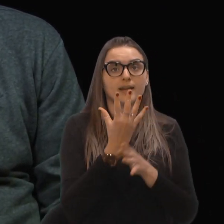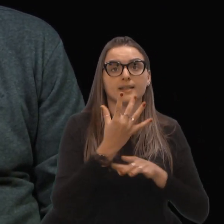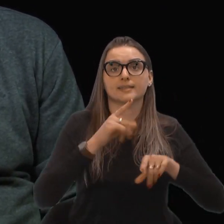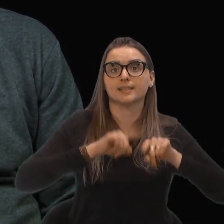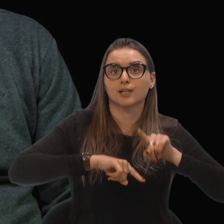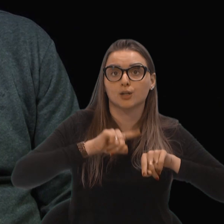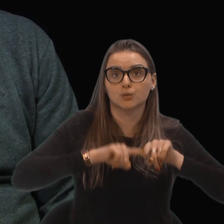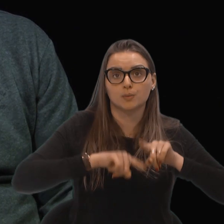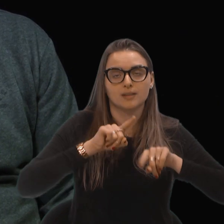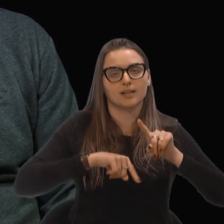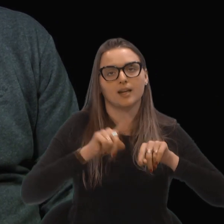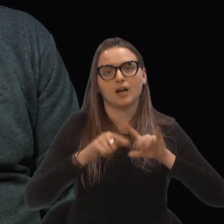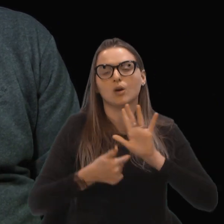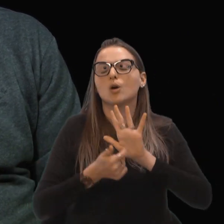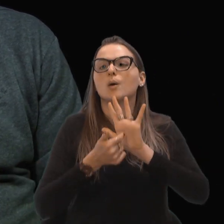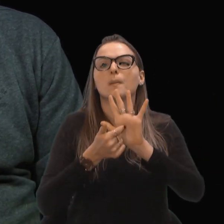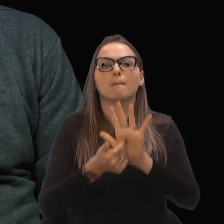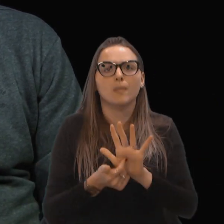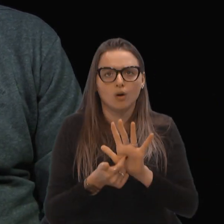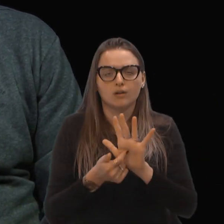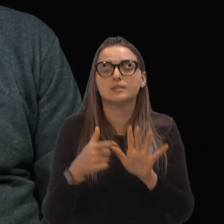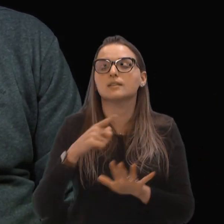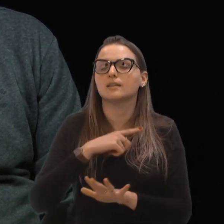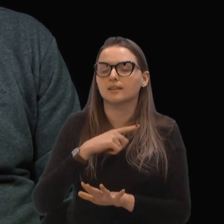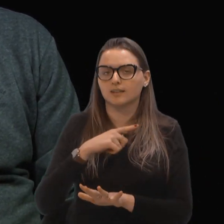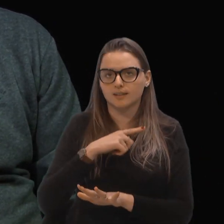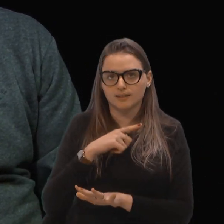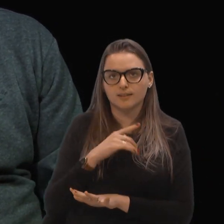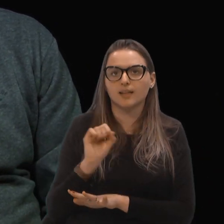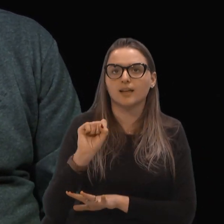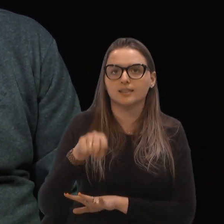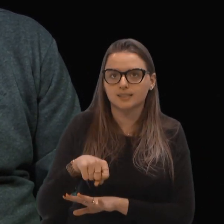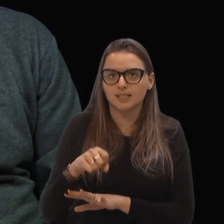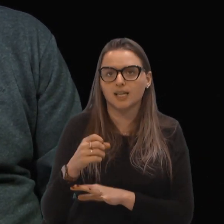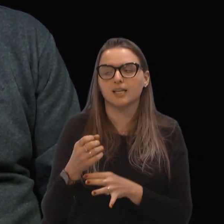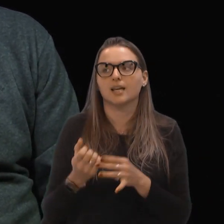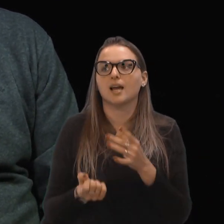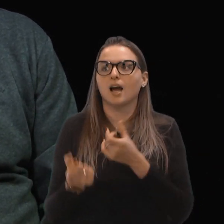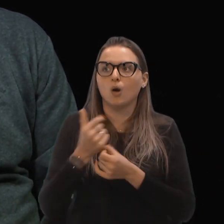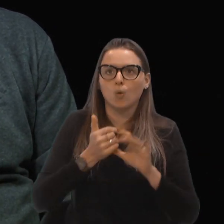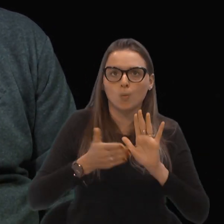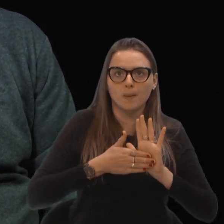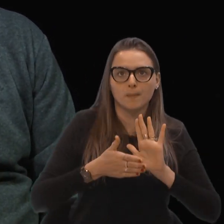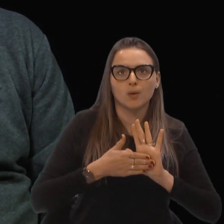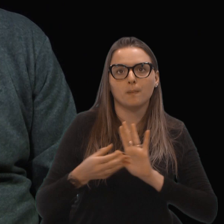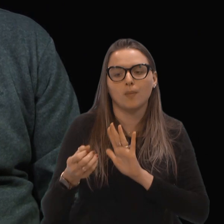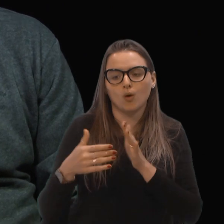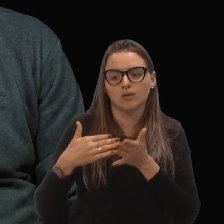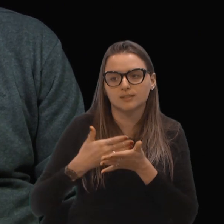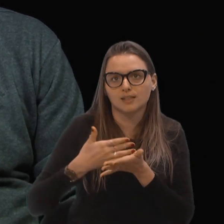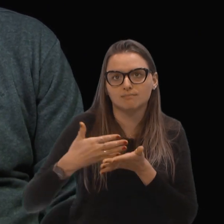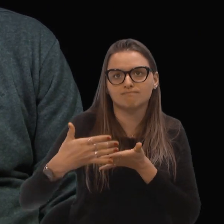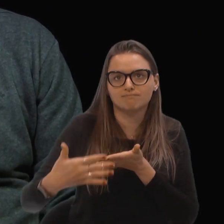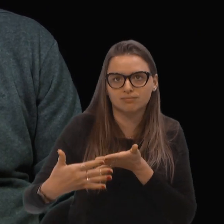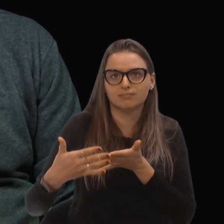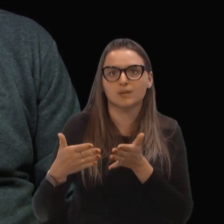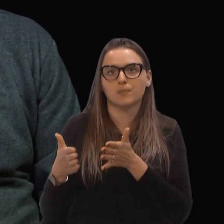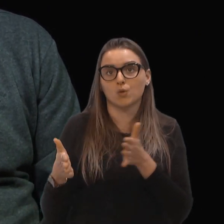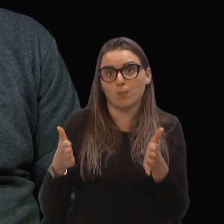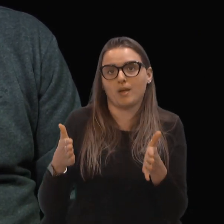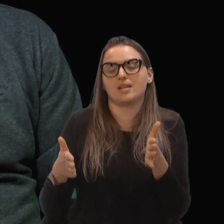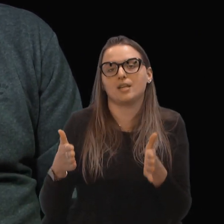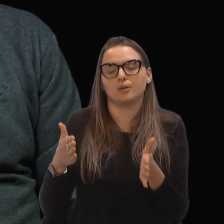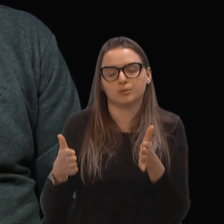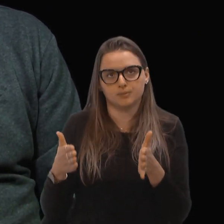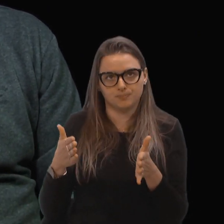produção desse material revela de que há sim, né? Algo foi proposto durante esse período,